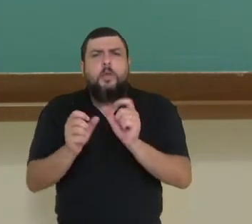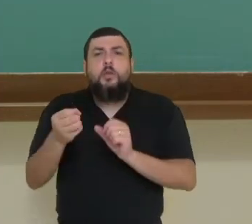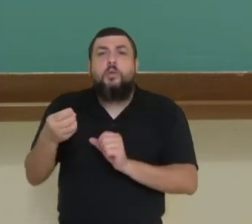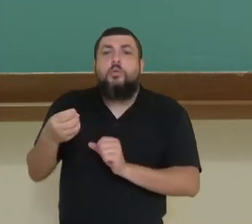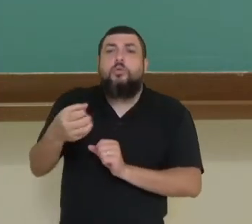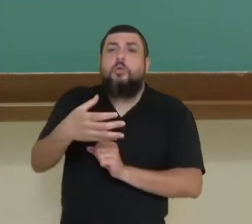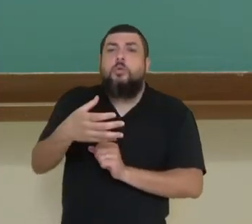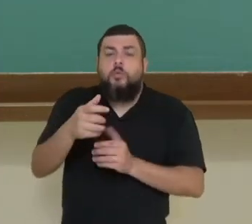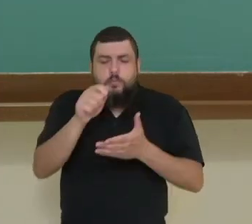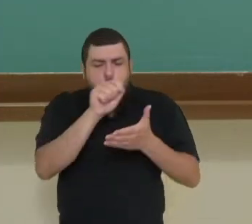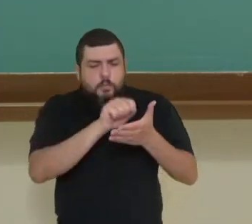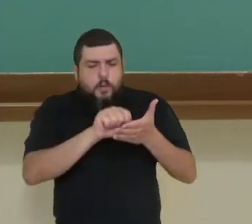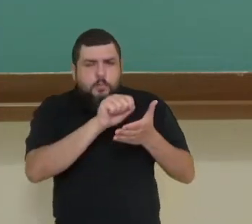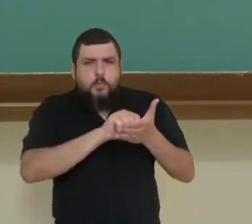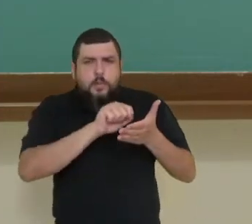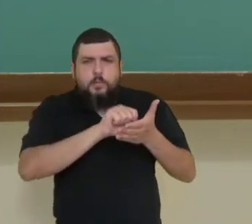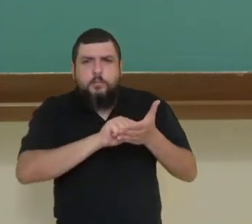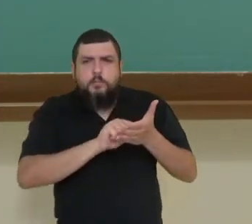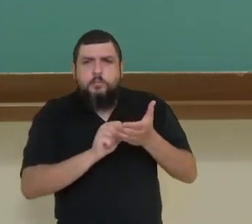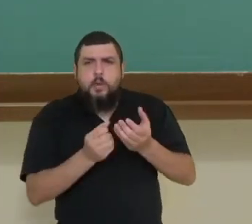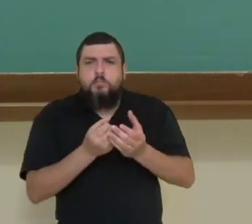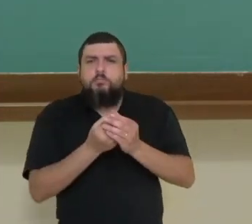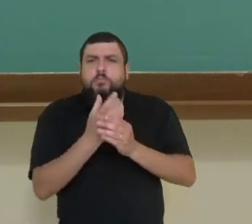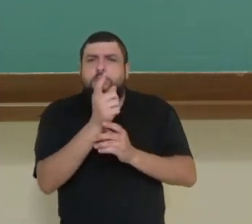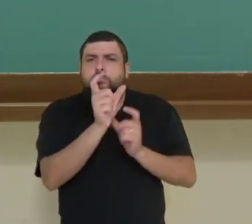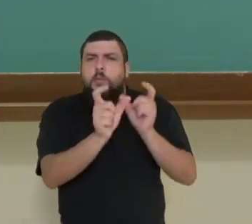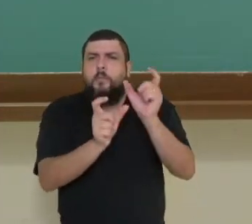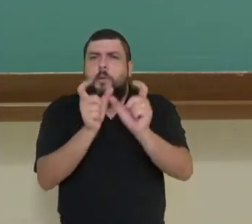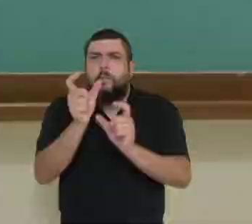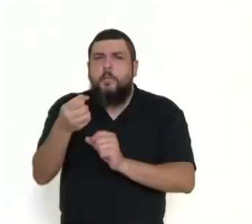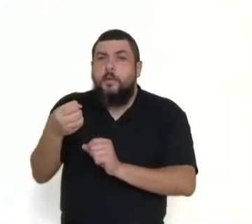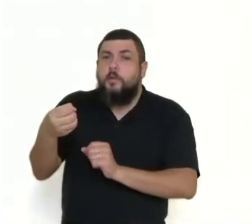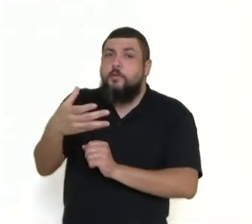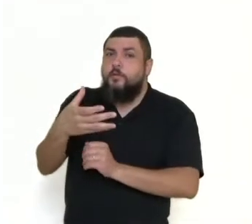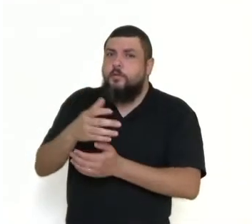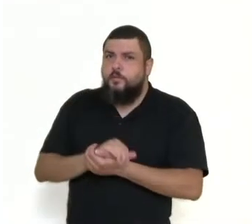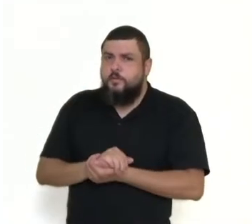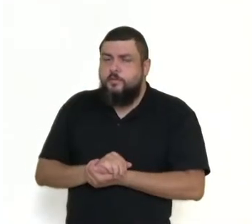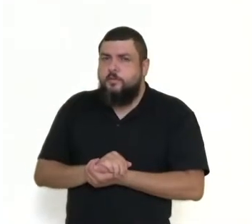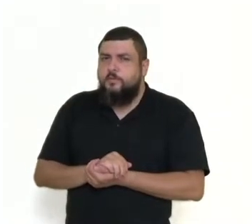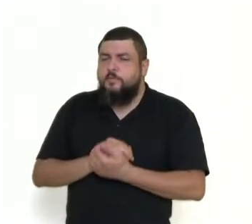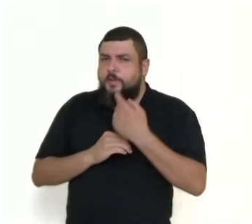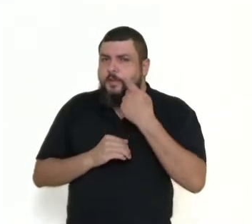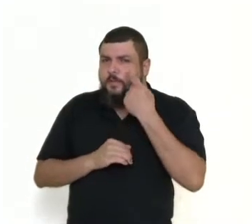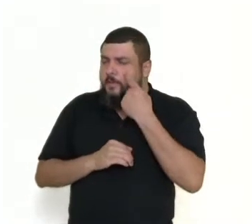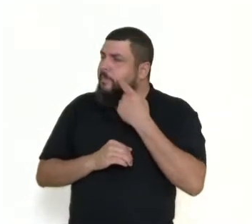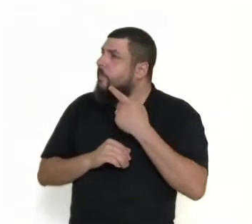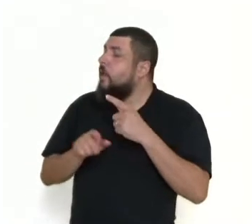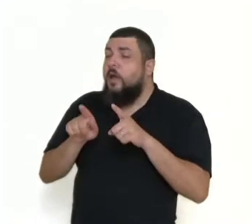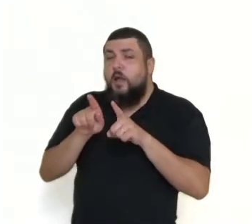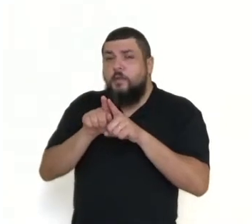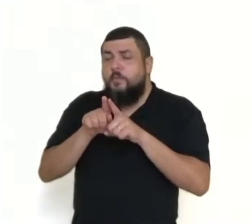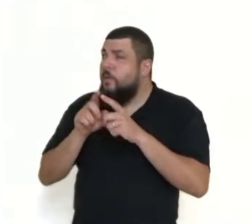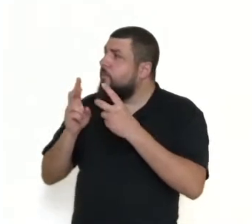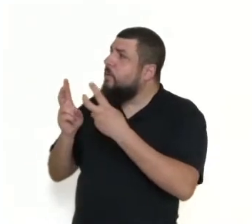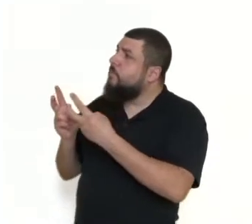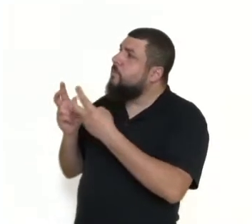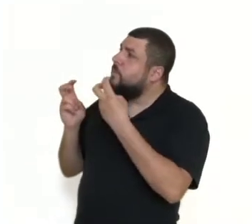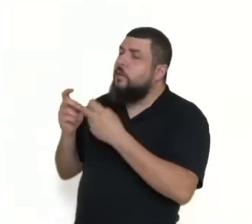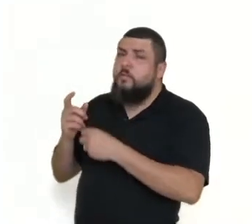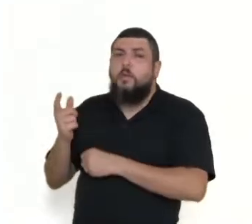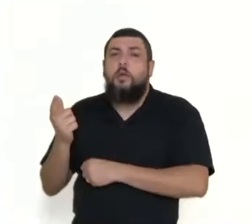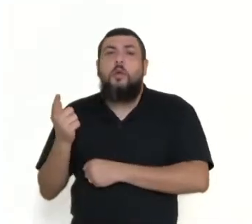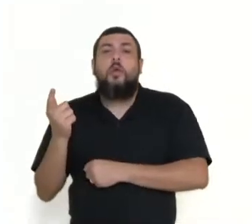cria. Também observamos aqui que diz que ele foi o quê? O ganhador do Prêmio